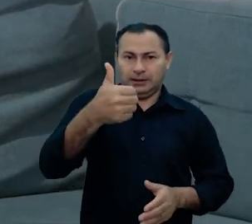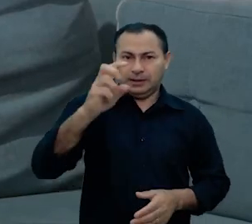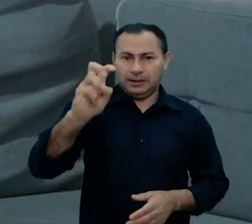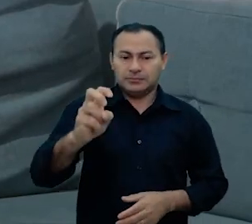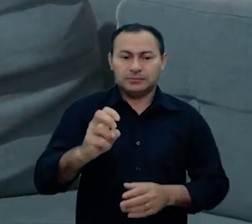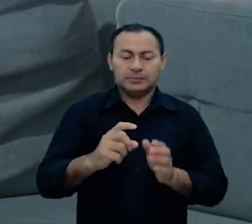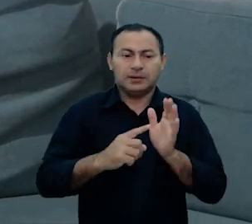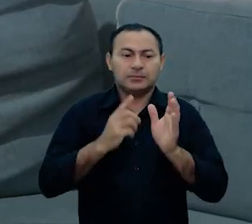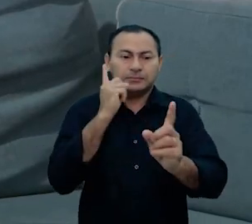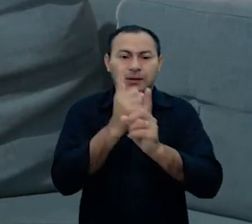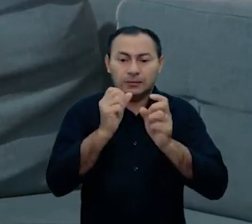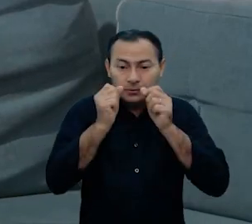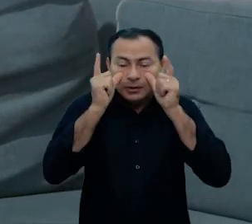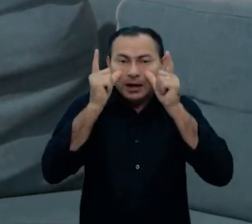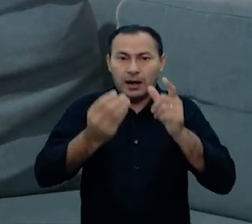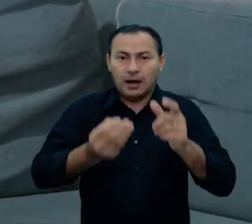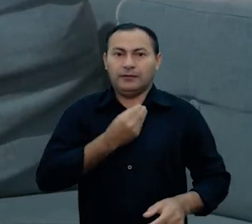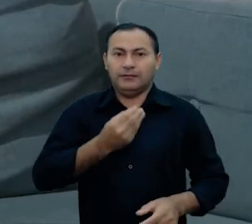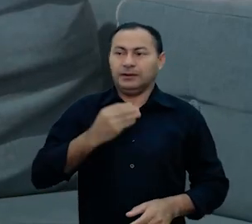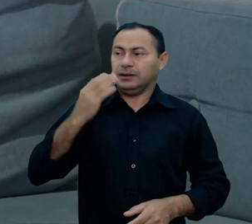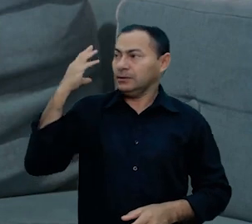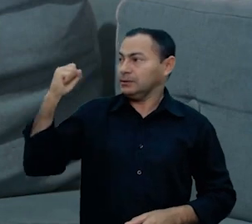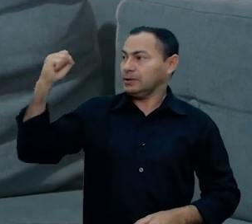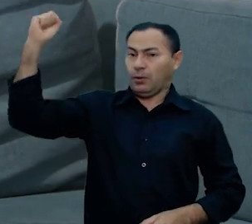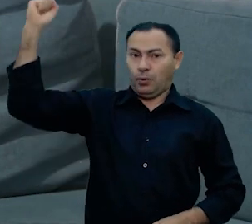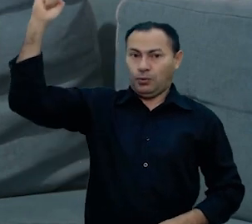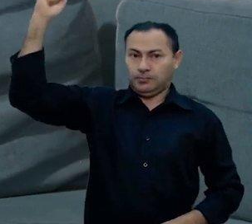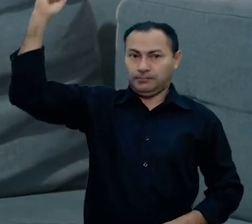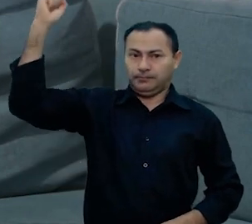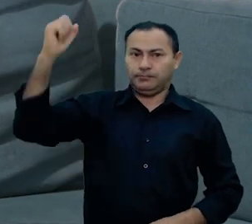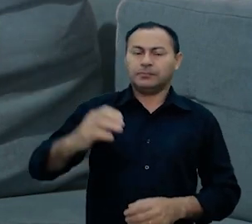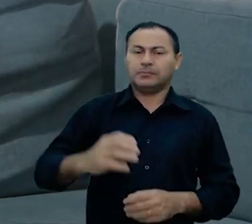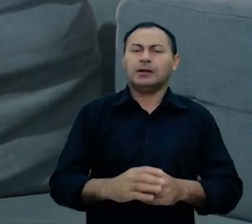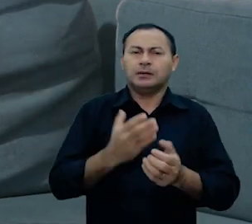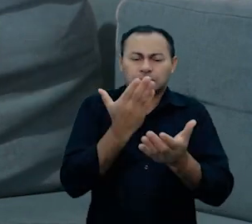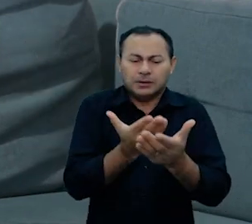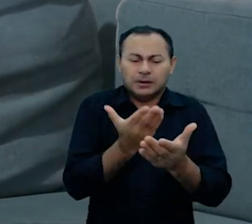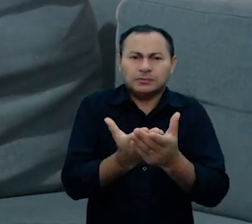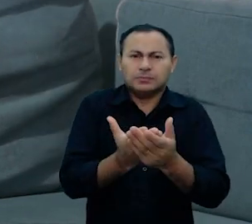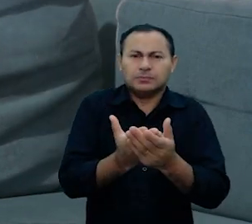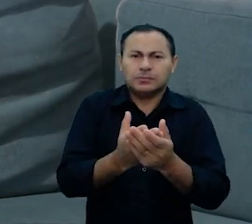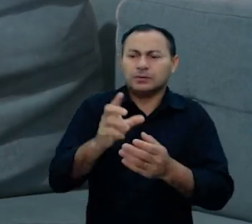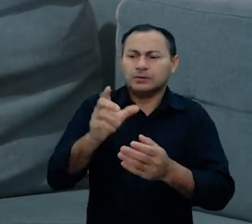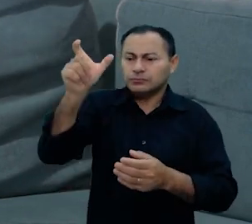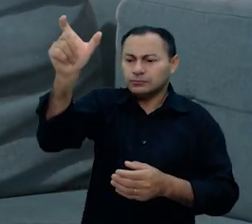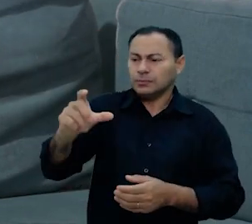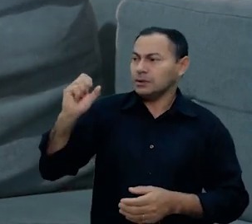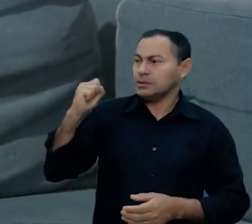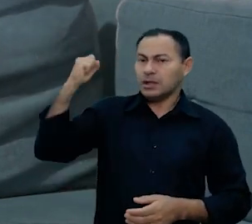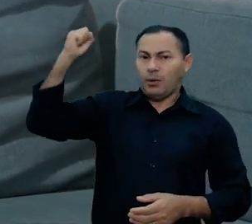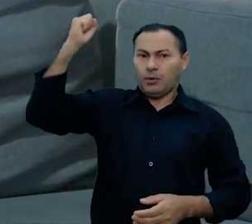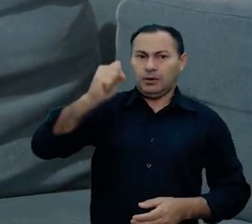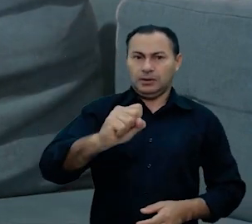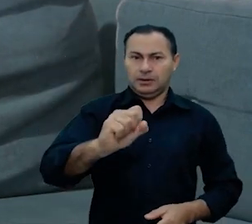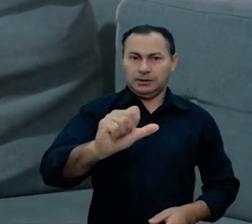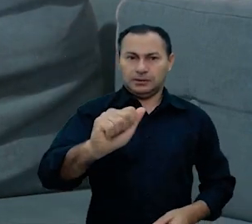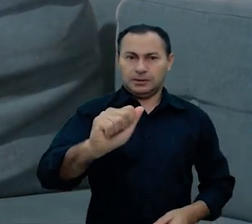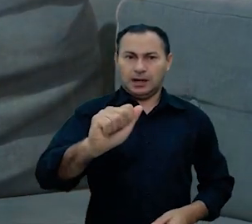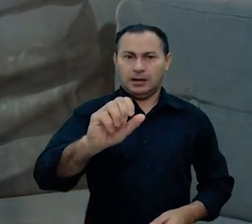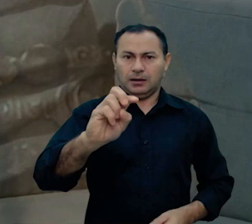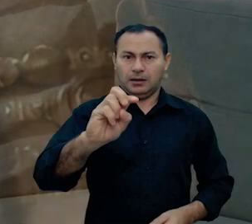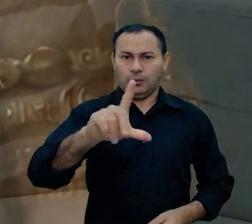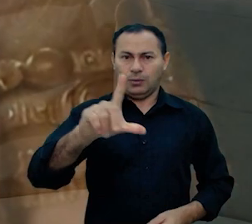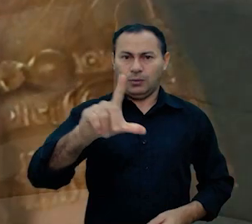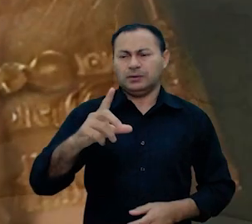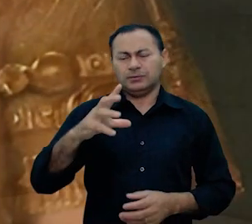impressionante alerta que é a vida de Saul. Como disse em nosso último estudo, Saul é um personagem controverso. Muitos duvidam que ele tenha